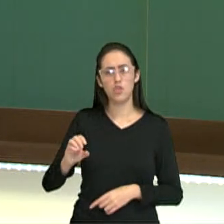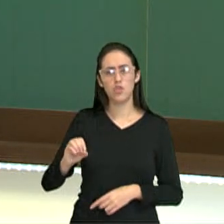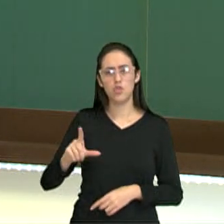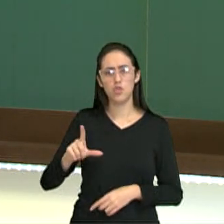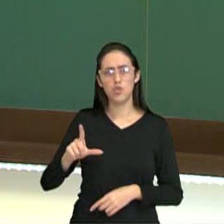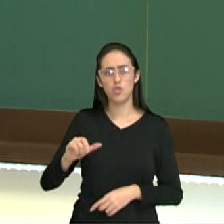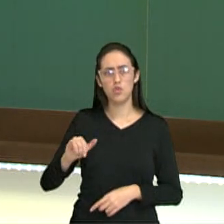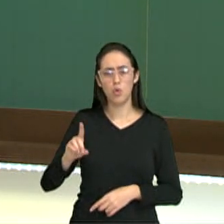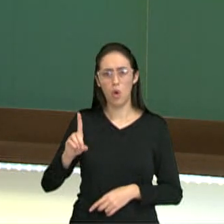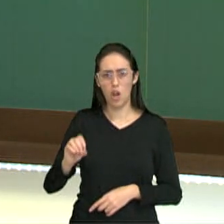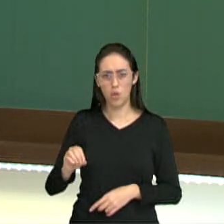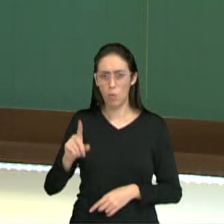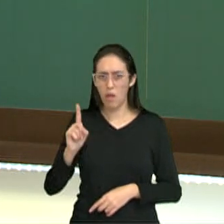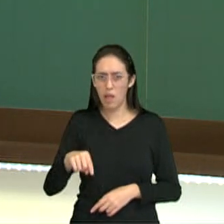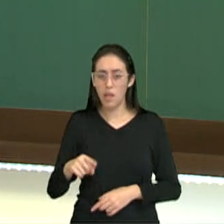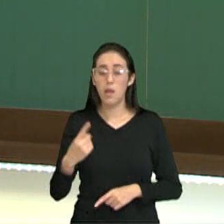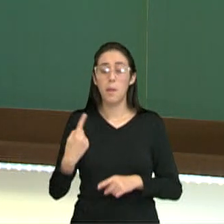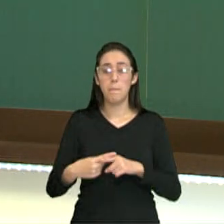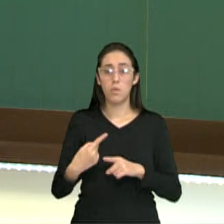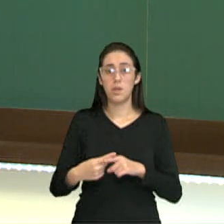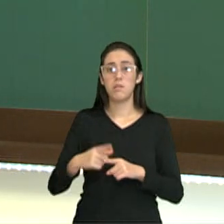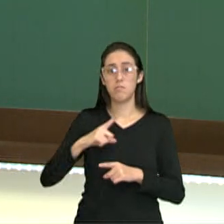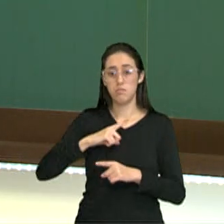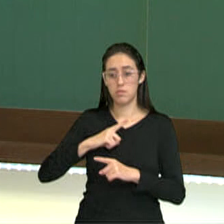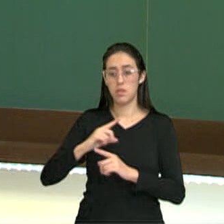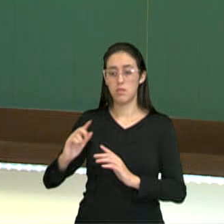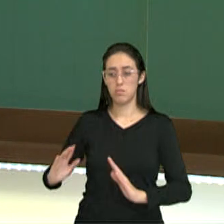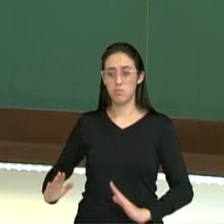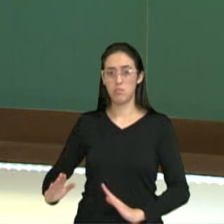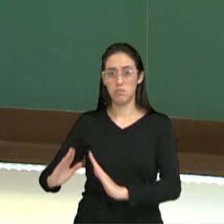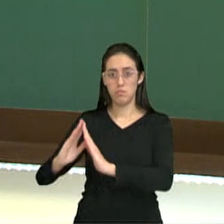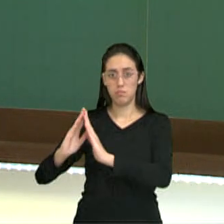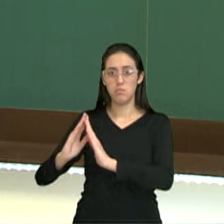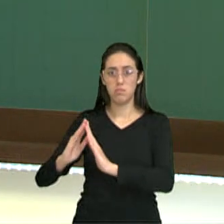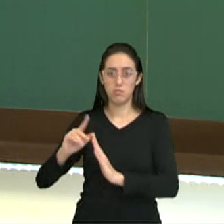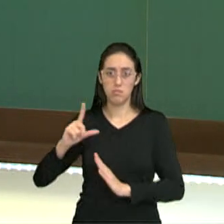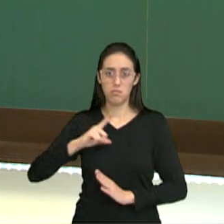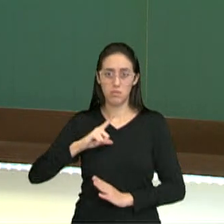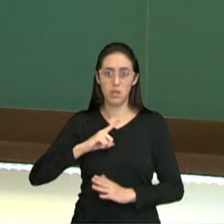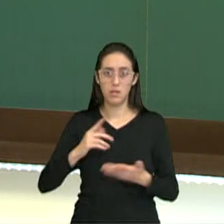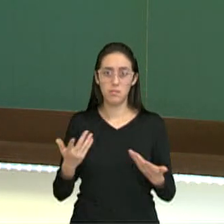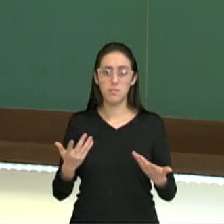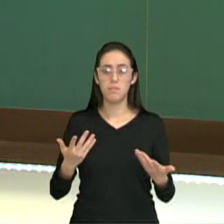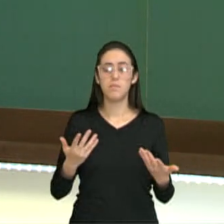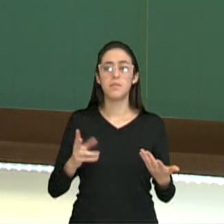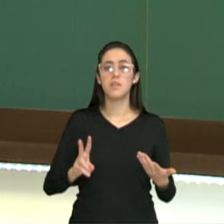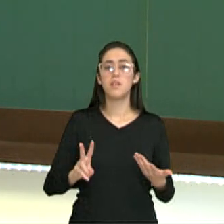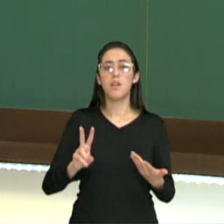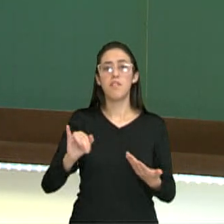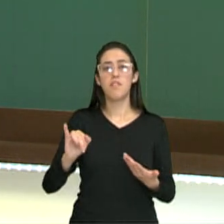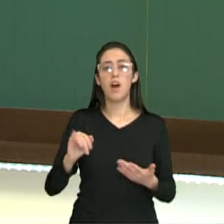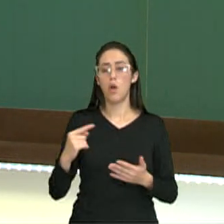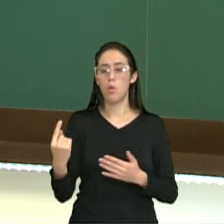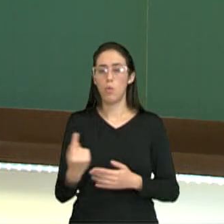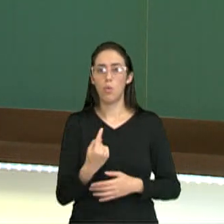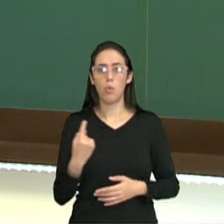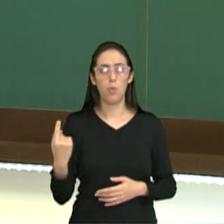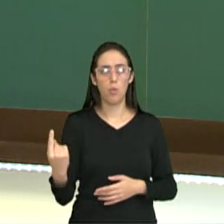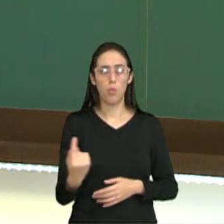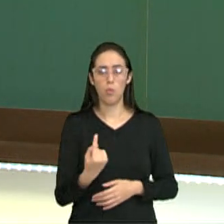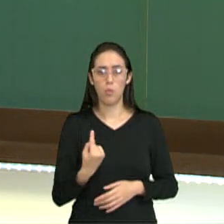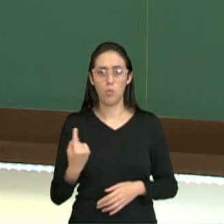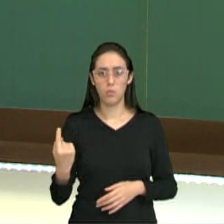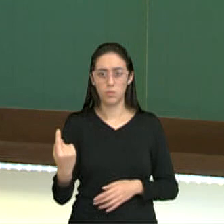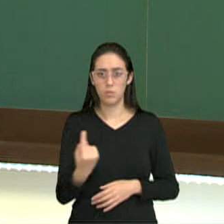gente sabe que é um triângulo, né? Um cone reto, é um triângulo retângulo ali, e que vai fazer uma rotação, seja ele no